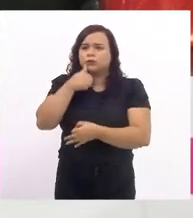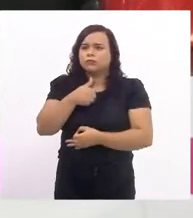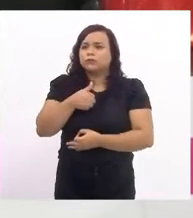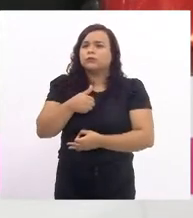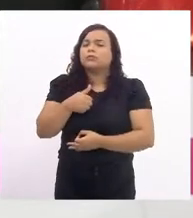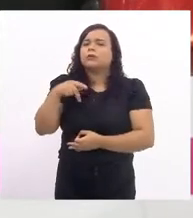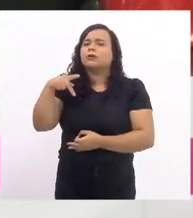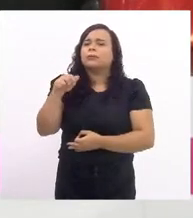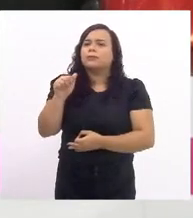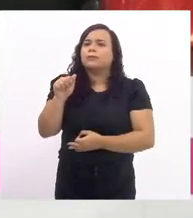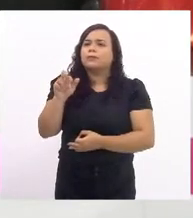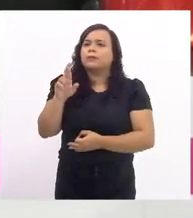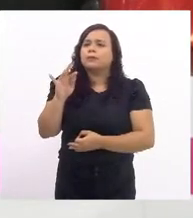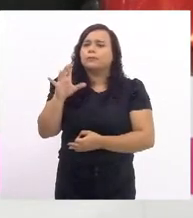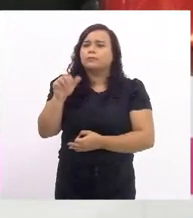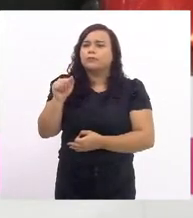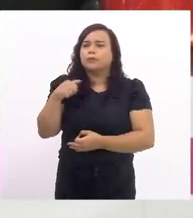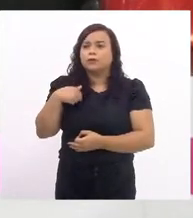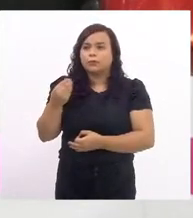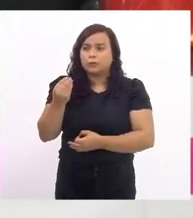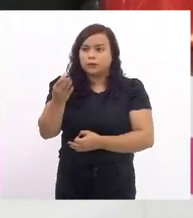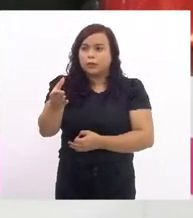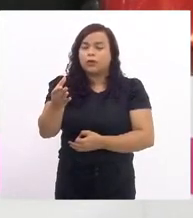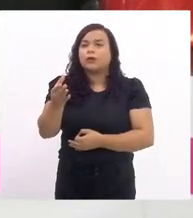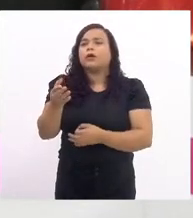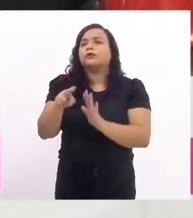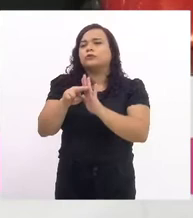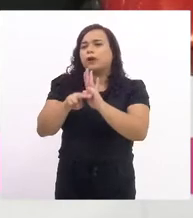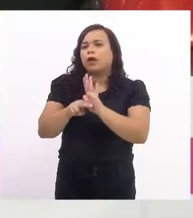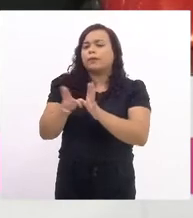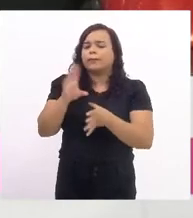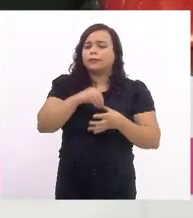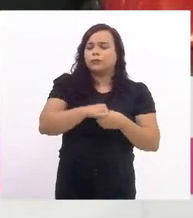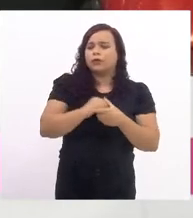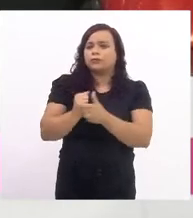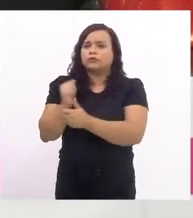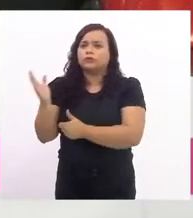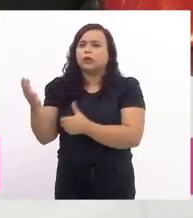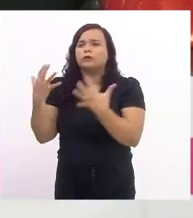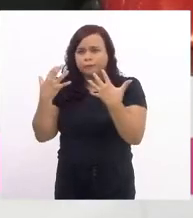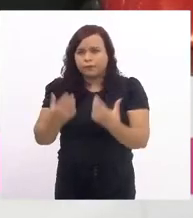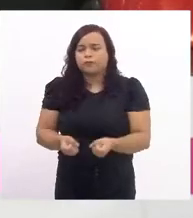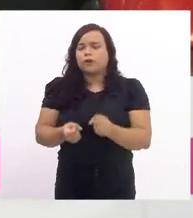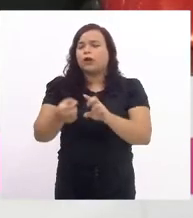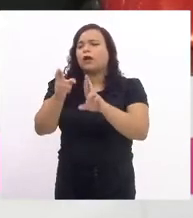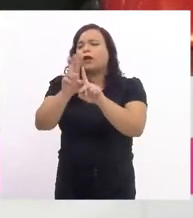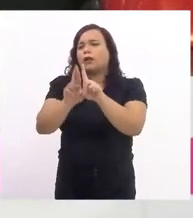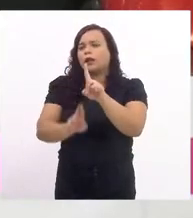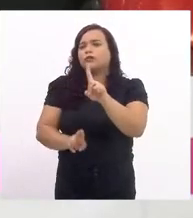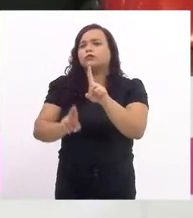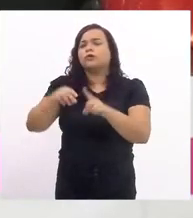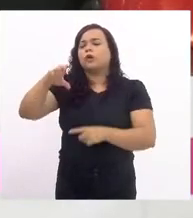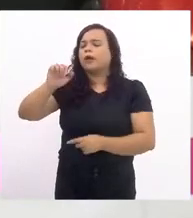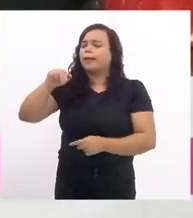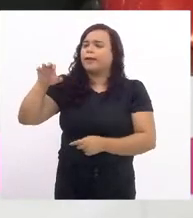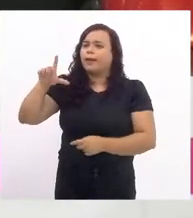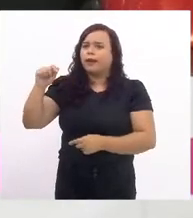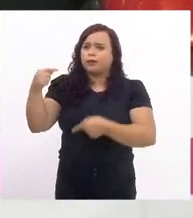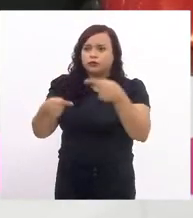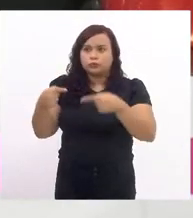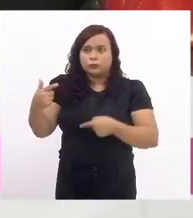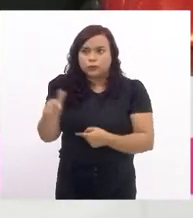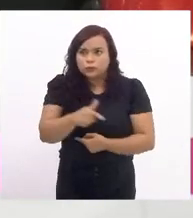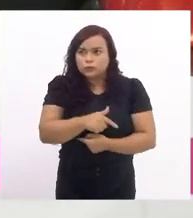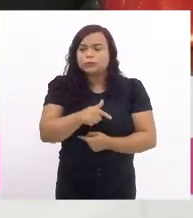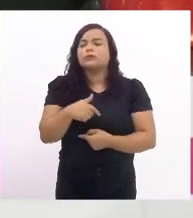pareceres da comissão de normas internas e proposições externas favorável. Relatou, deputado Márcio Canella. Em discussão, não havendo o que queira discutir,